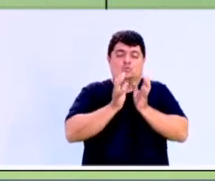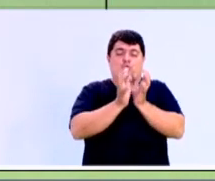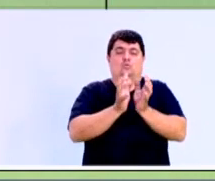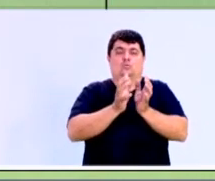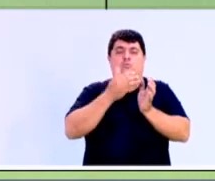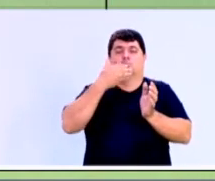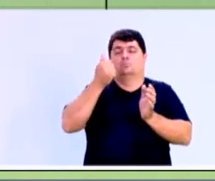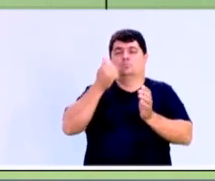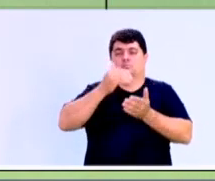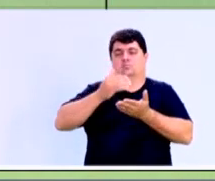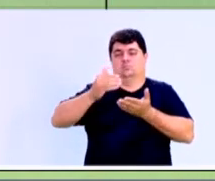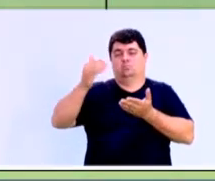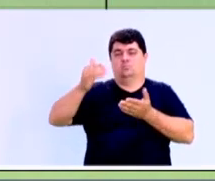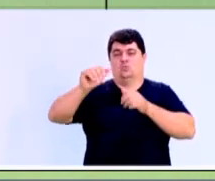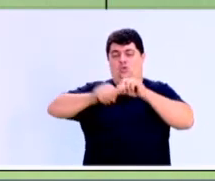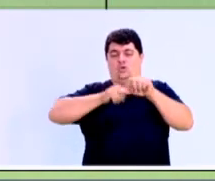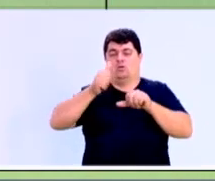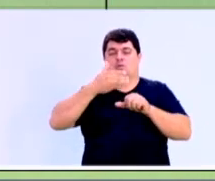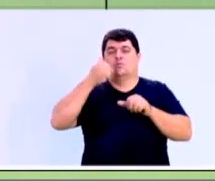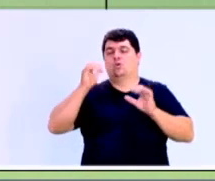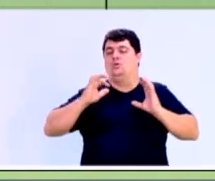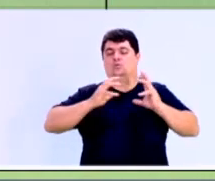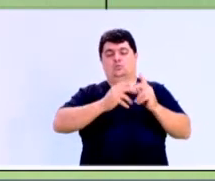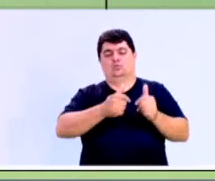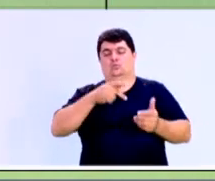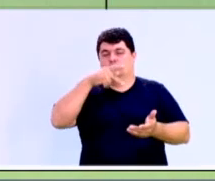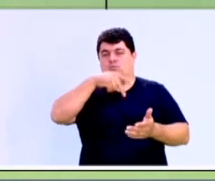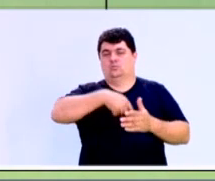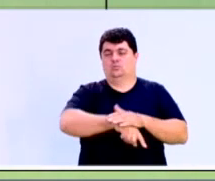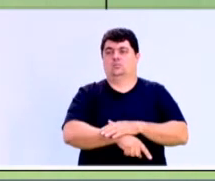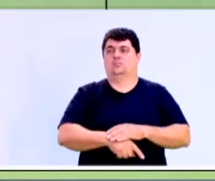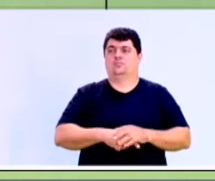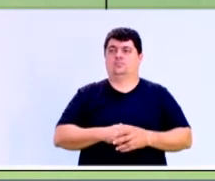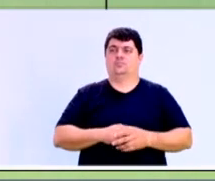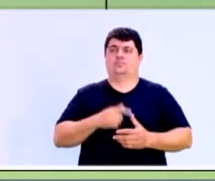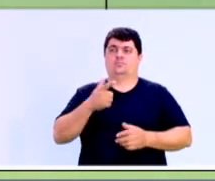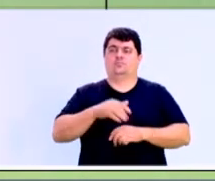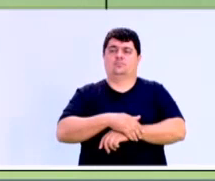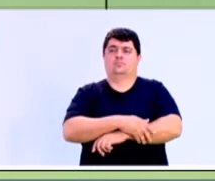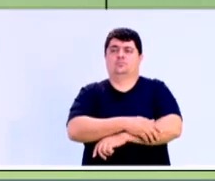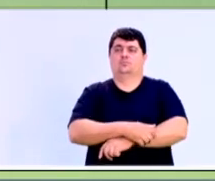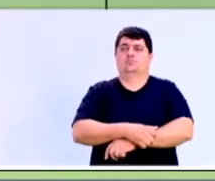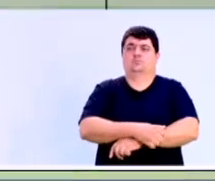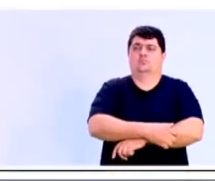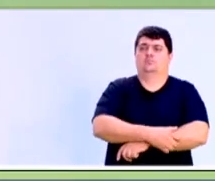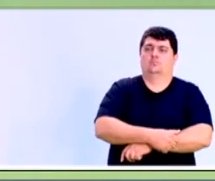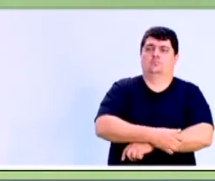acaba melhorando também os meus liquidez e endividamentos, ok? Vamos para outra questão?